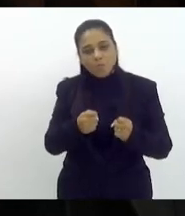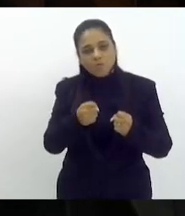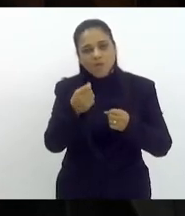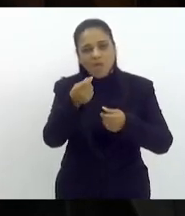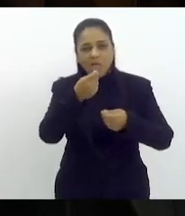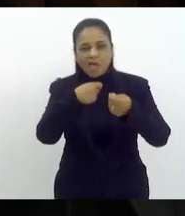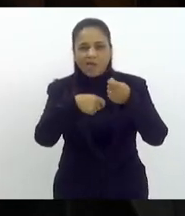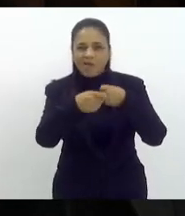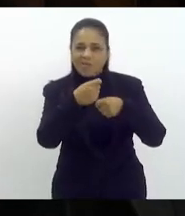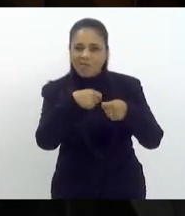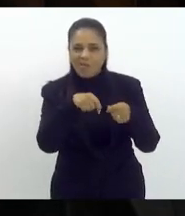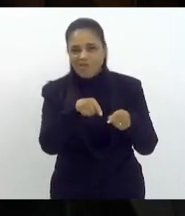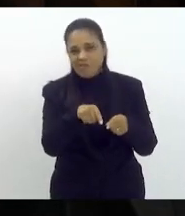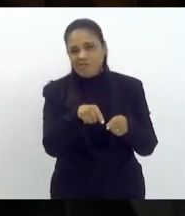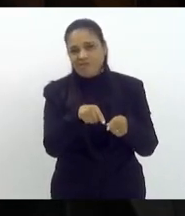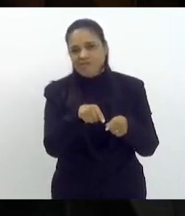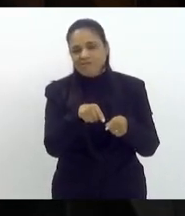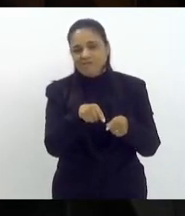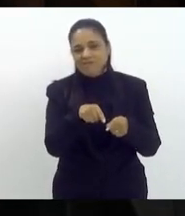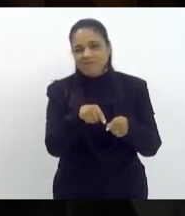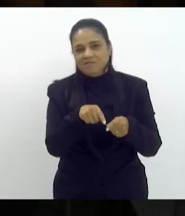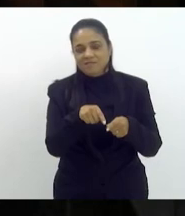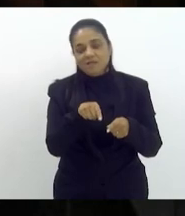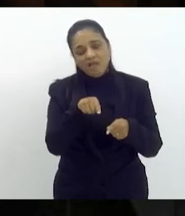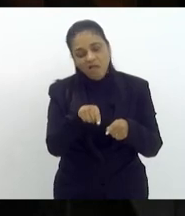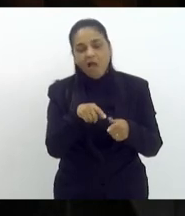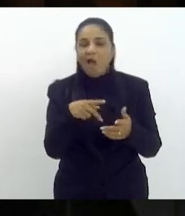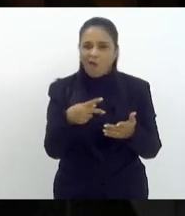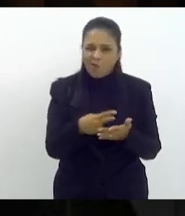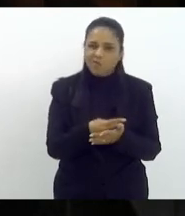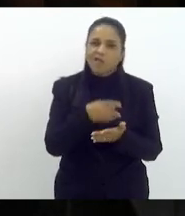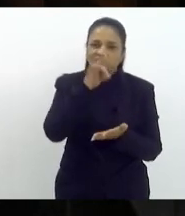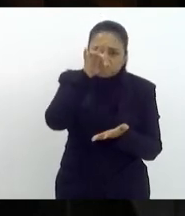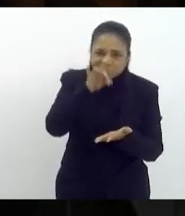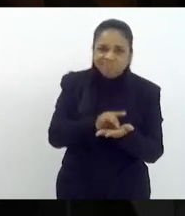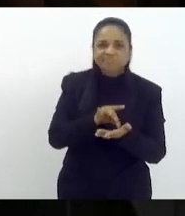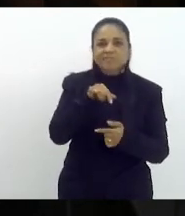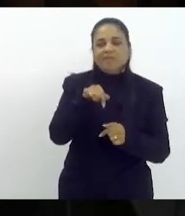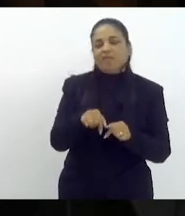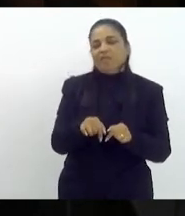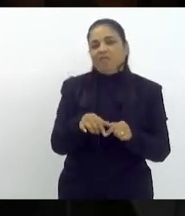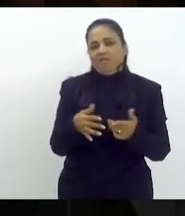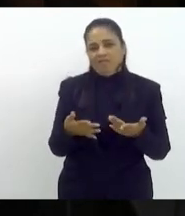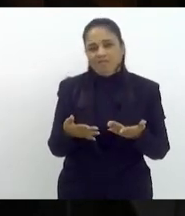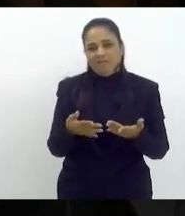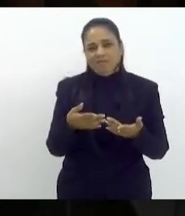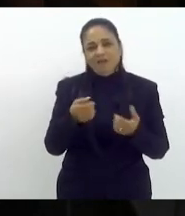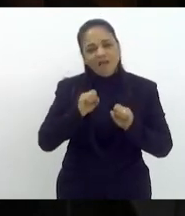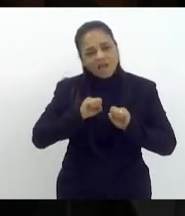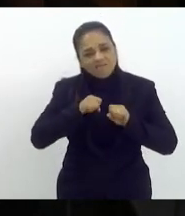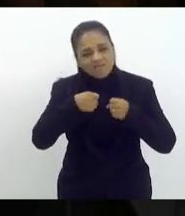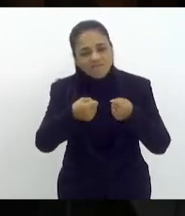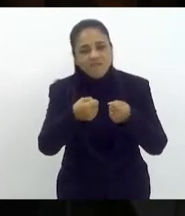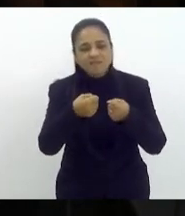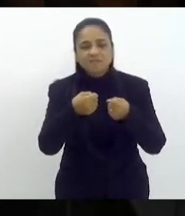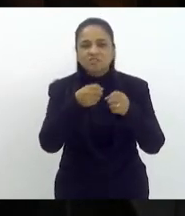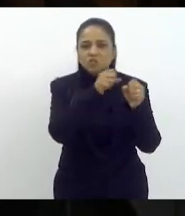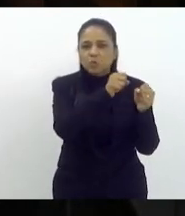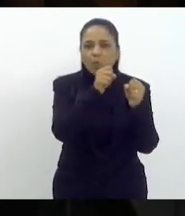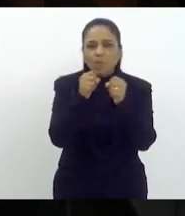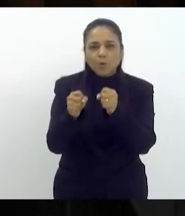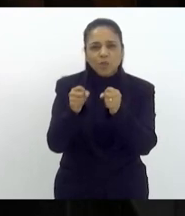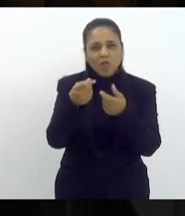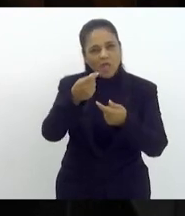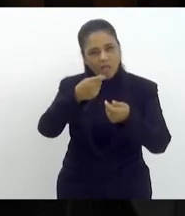e volte meia isto aqui acontece a defesa do poder econômico e